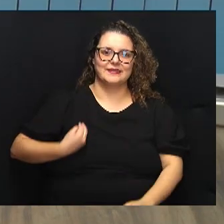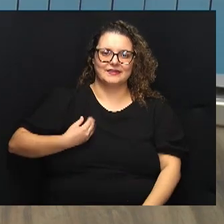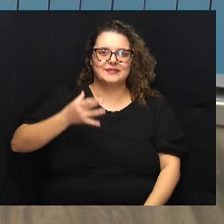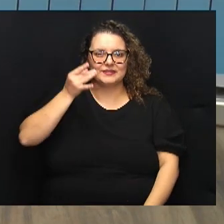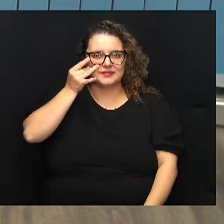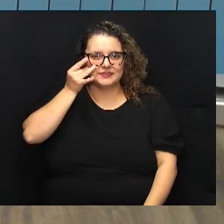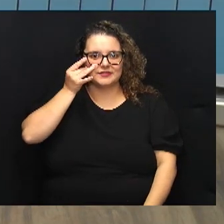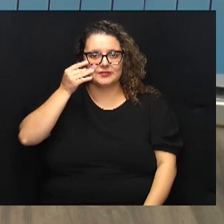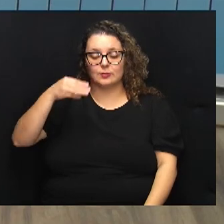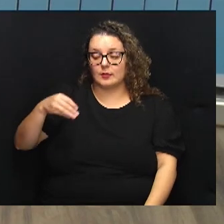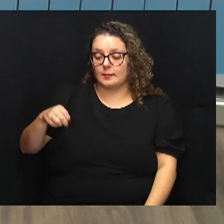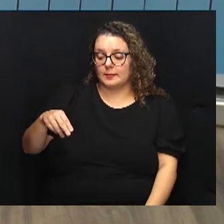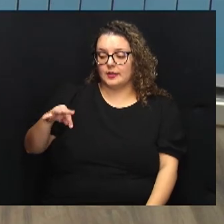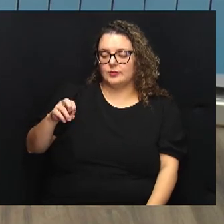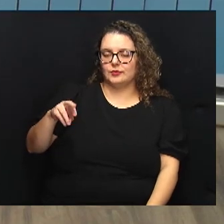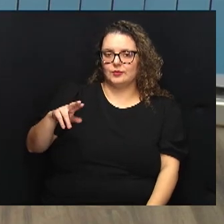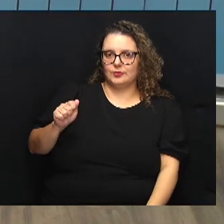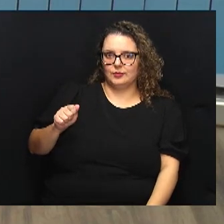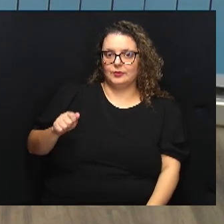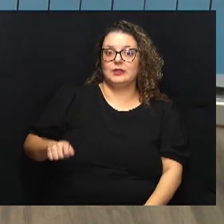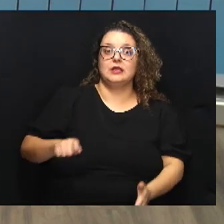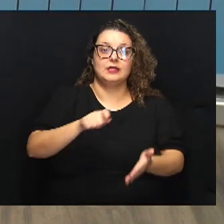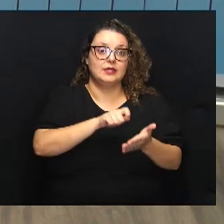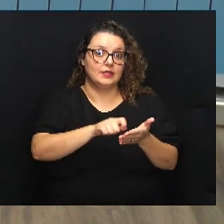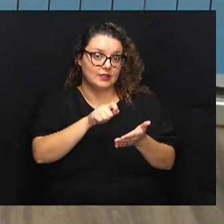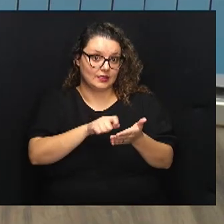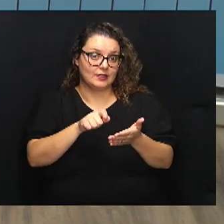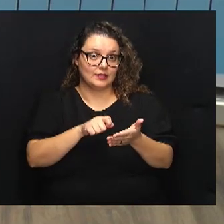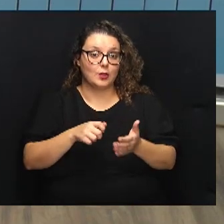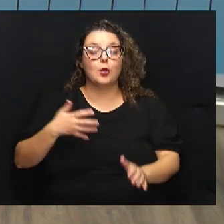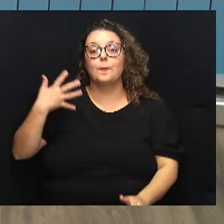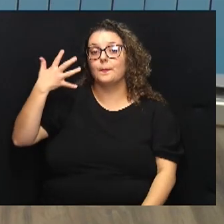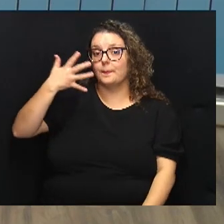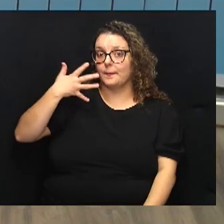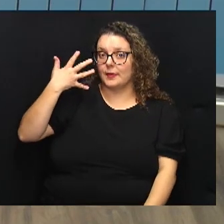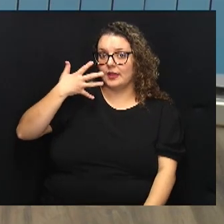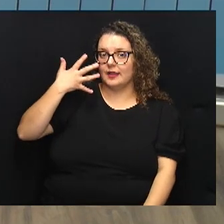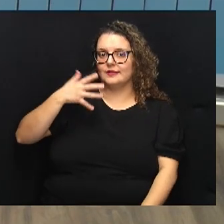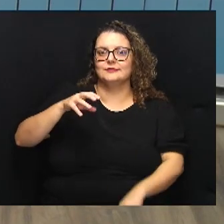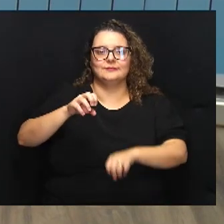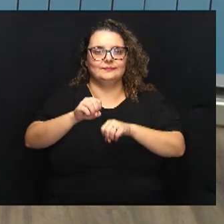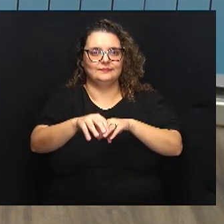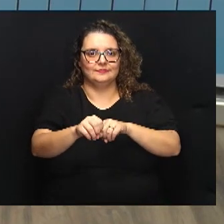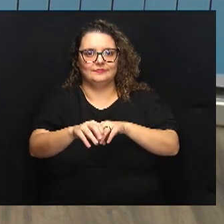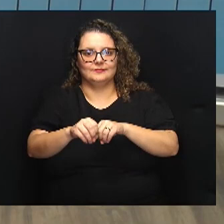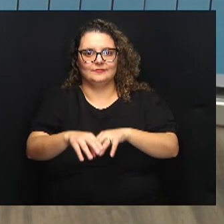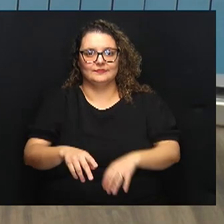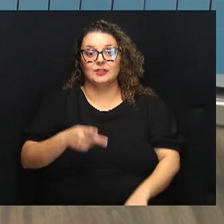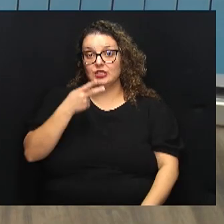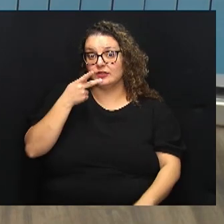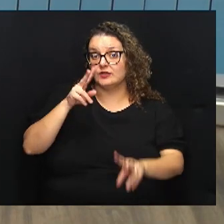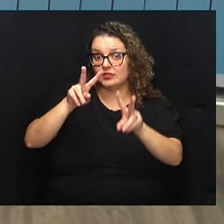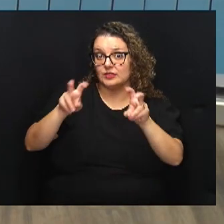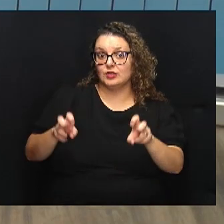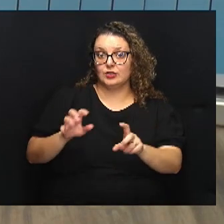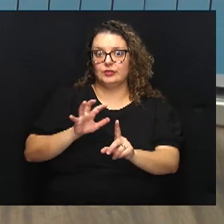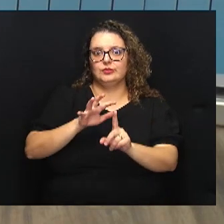uma mentora, escritora, palestrante, educadora, que vai falar sobre